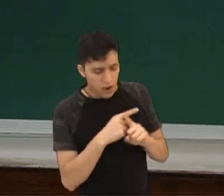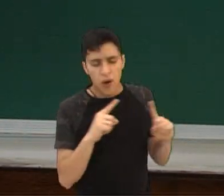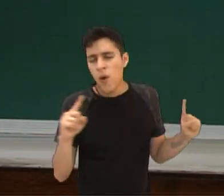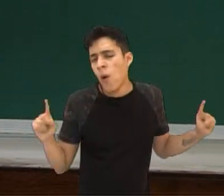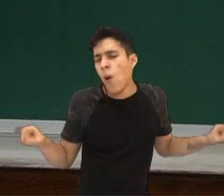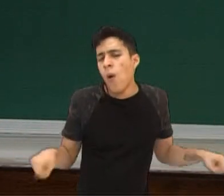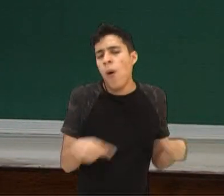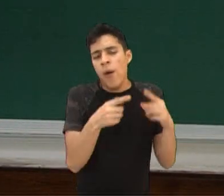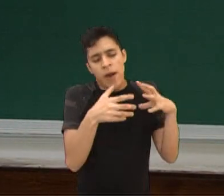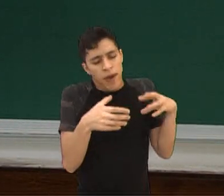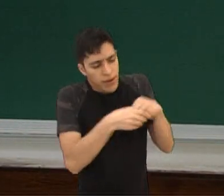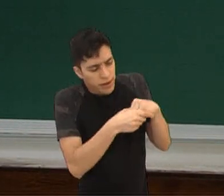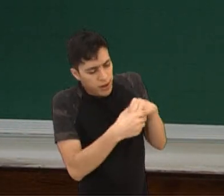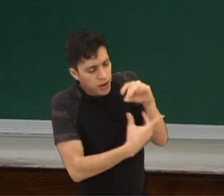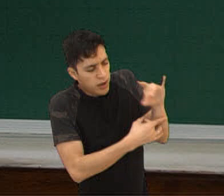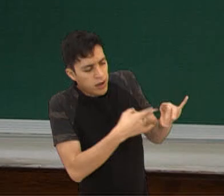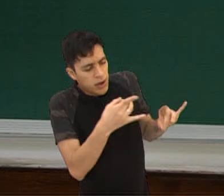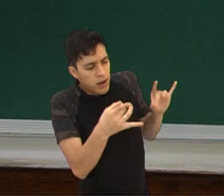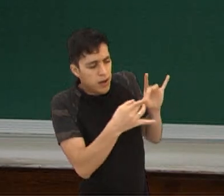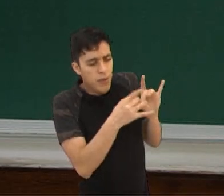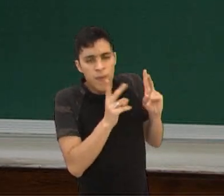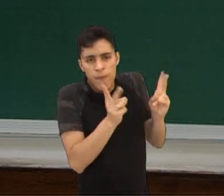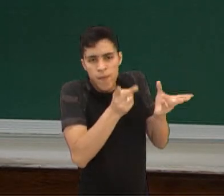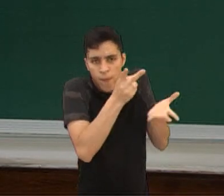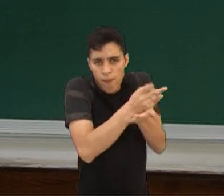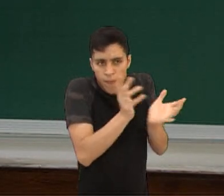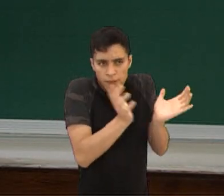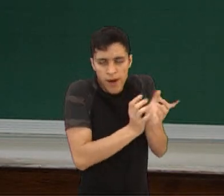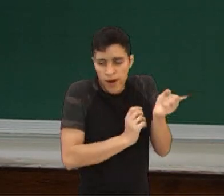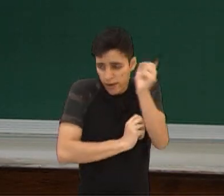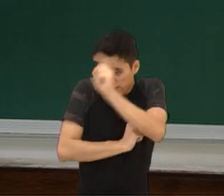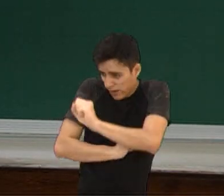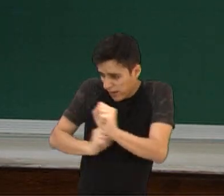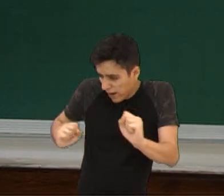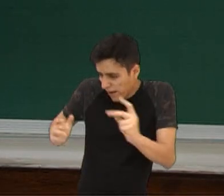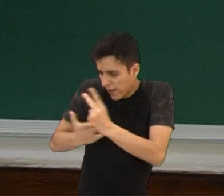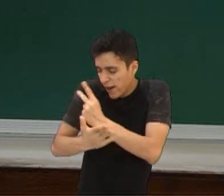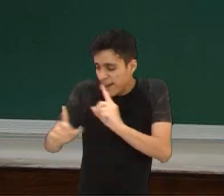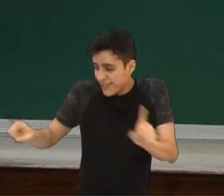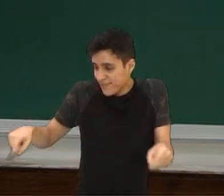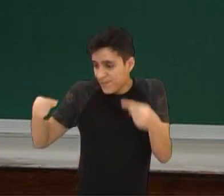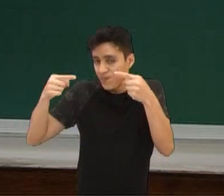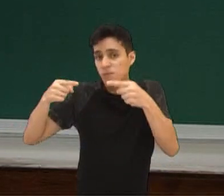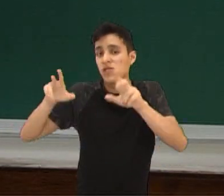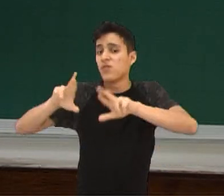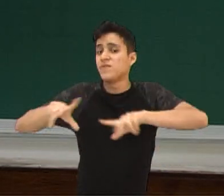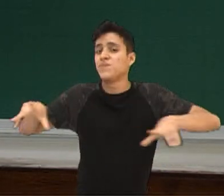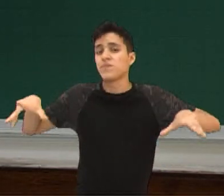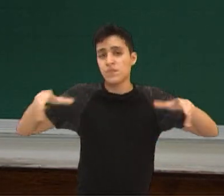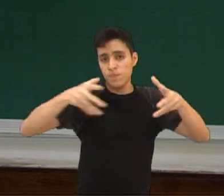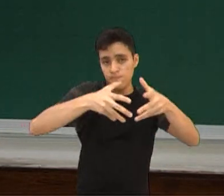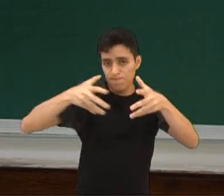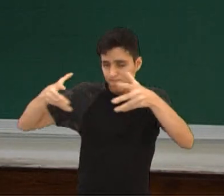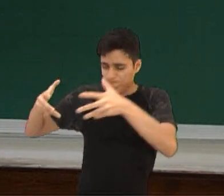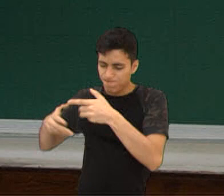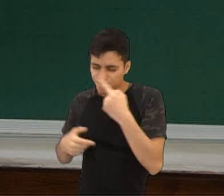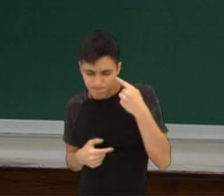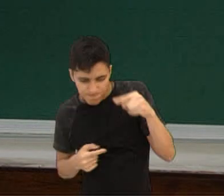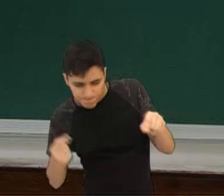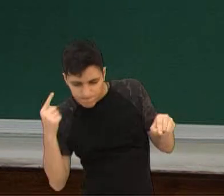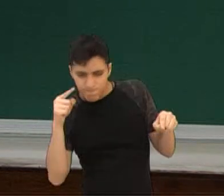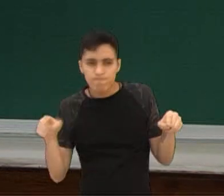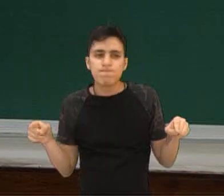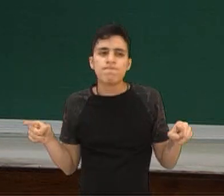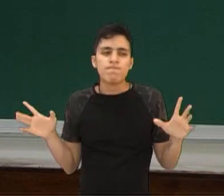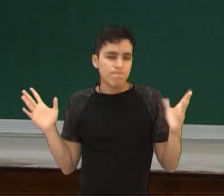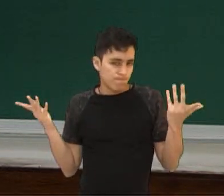competição intraespecífica, dentro da mesma espécie. Mas também pode ser a competição interespecífica. Você está vendo que tem plantas, você consegue identificar de longe ali,